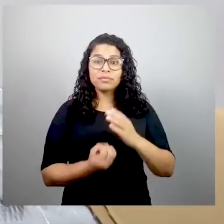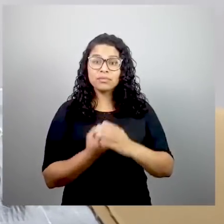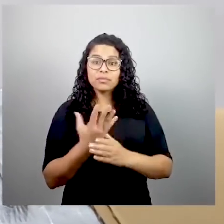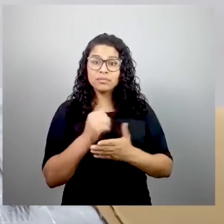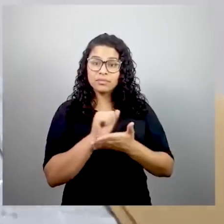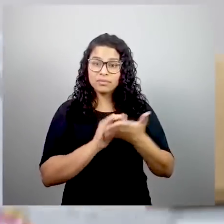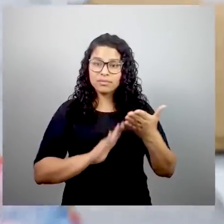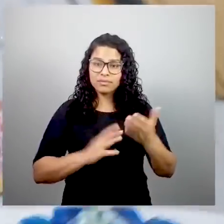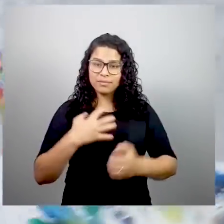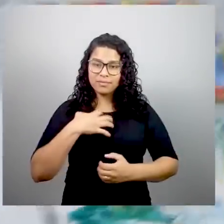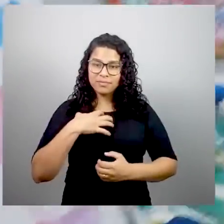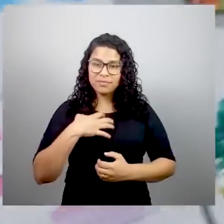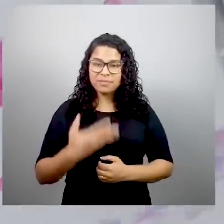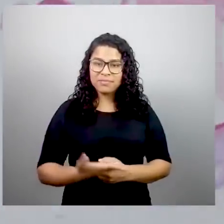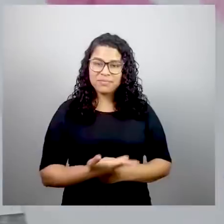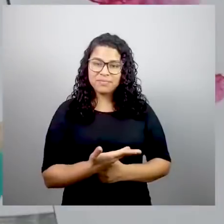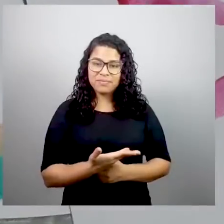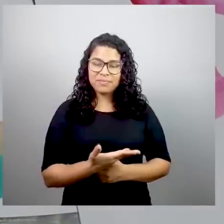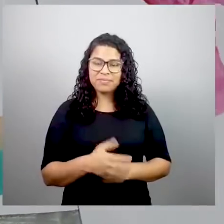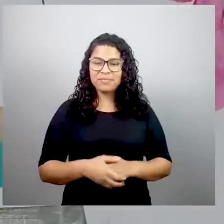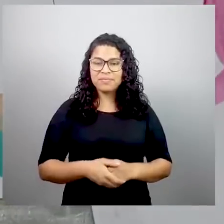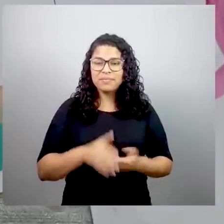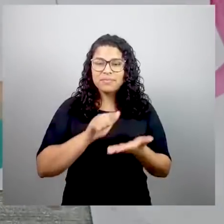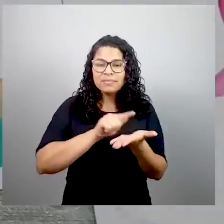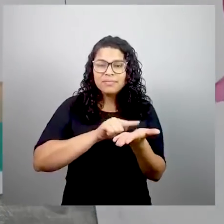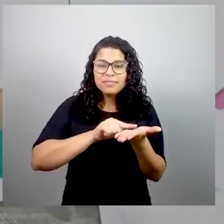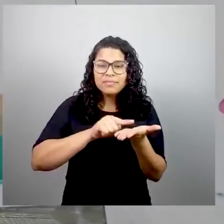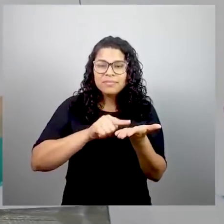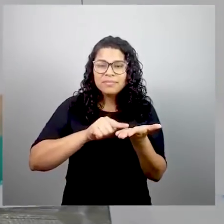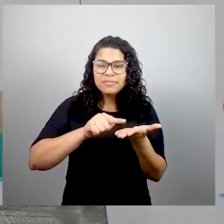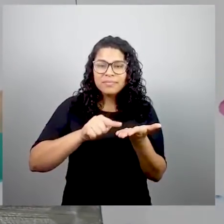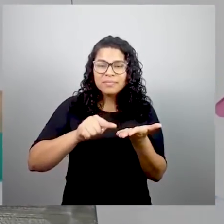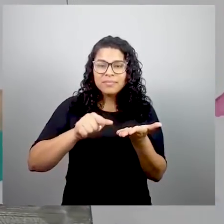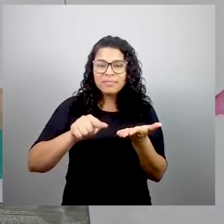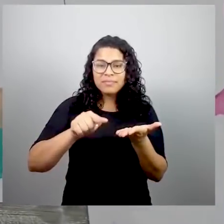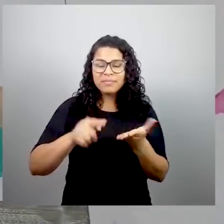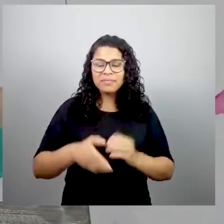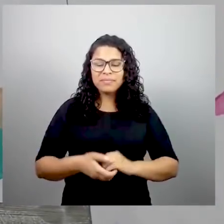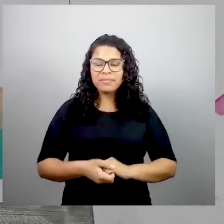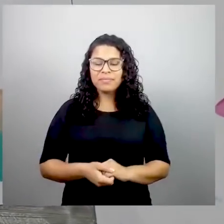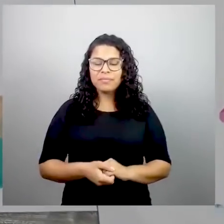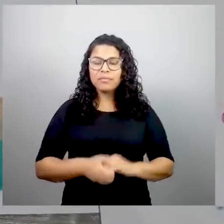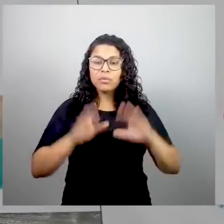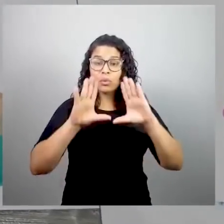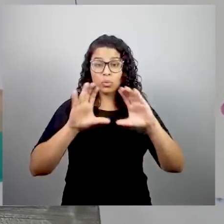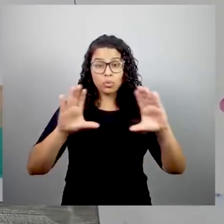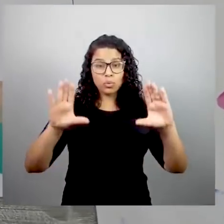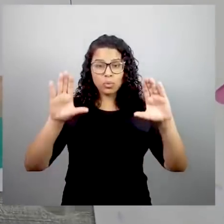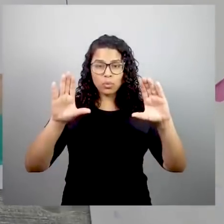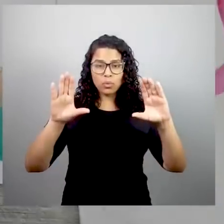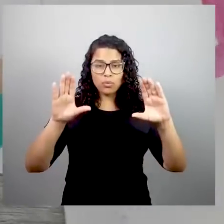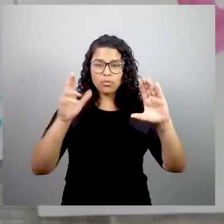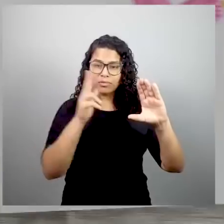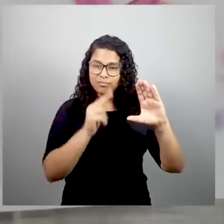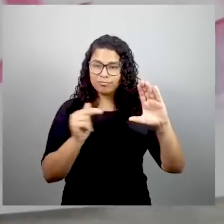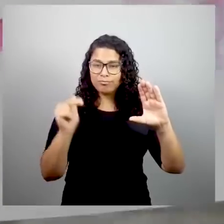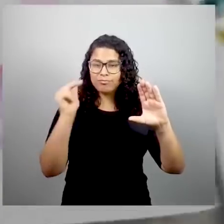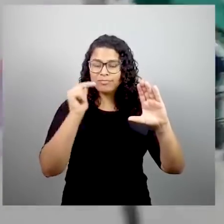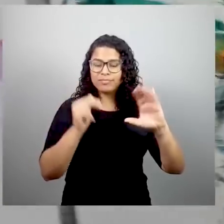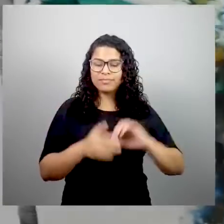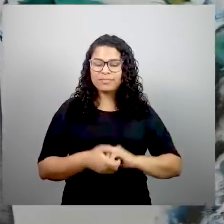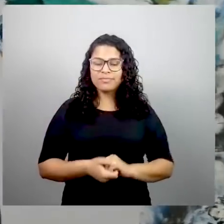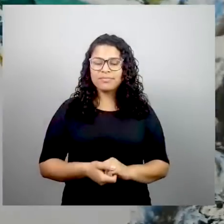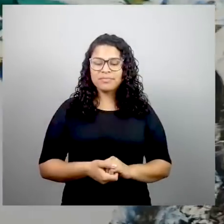umas atividades assim, olha, com relevo, tá? Aqui eu fiz as nuvens, aqui uma